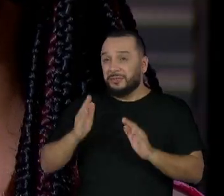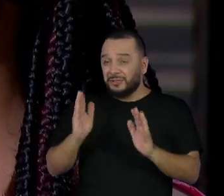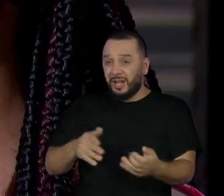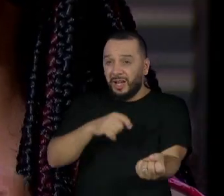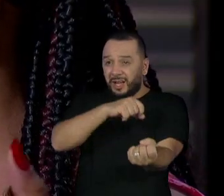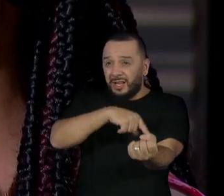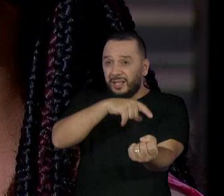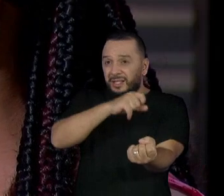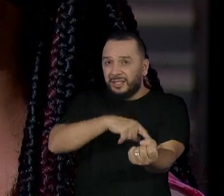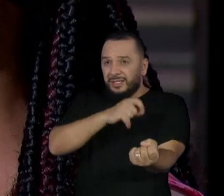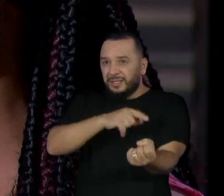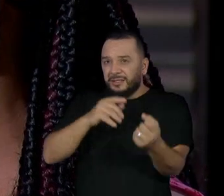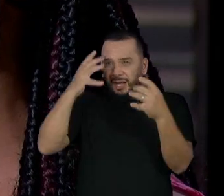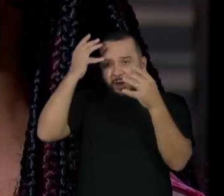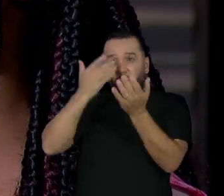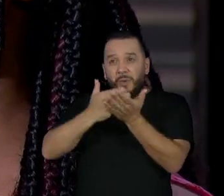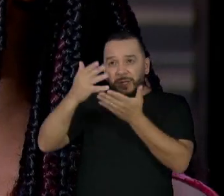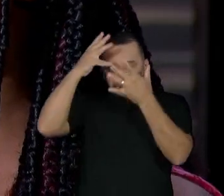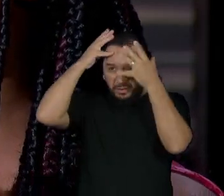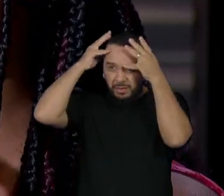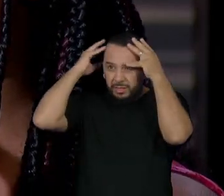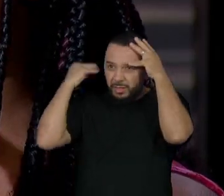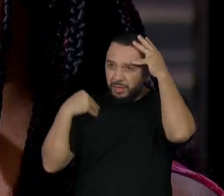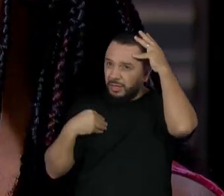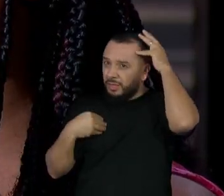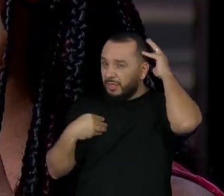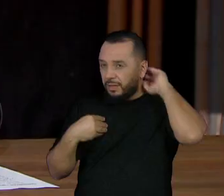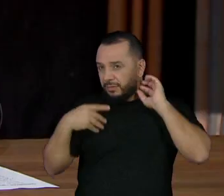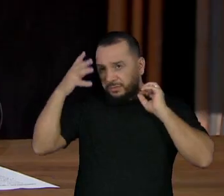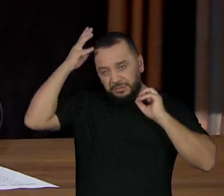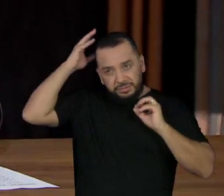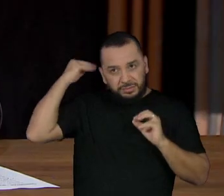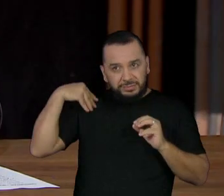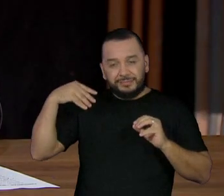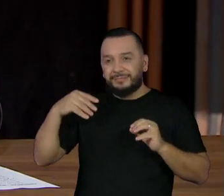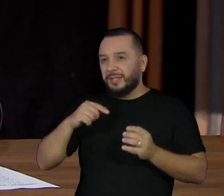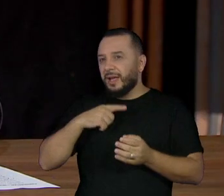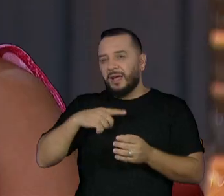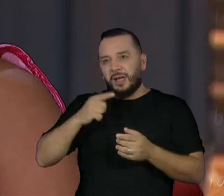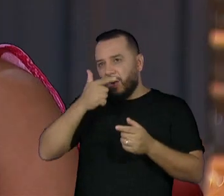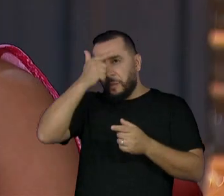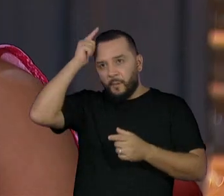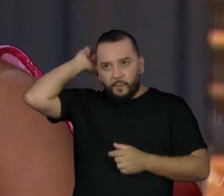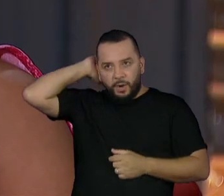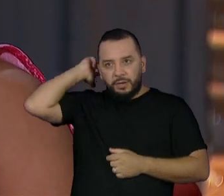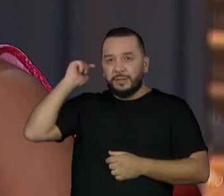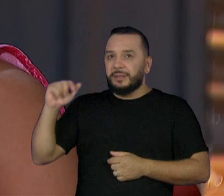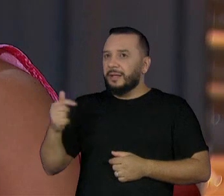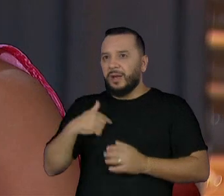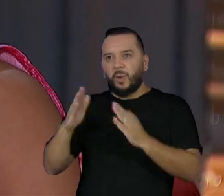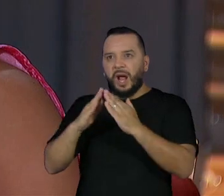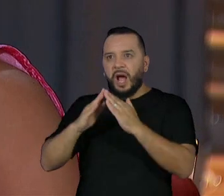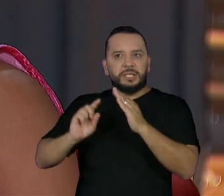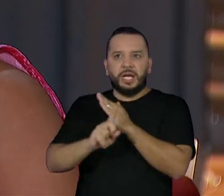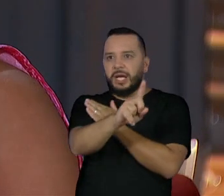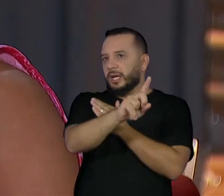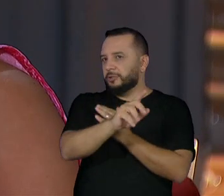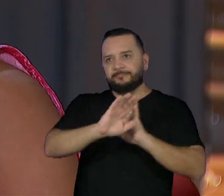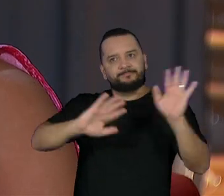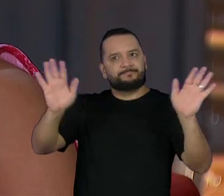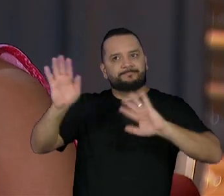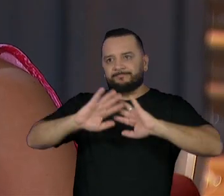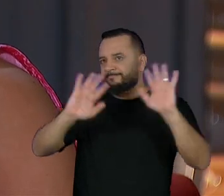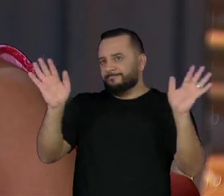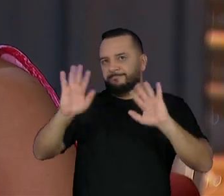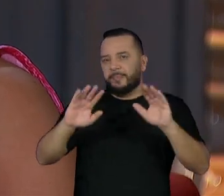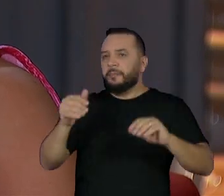semanas depois, o meu cabelo começou a cair e meu cabelo caiu completamente. E eu falei assim, eu não vou sair de casa nunca mais. E